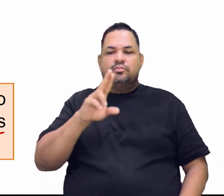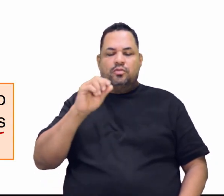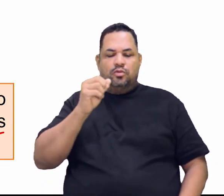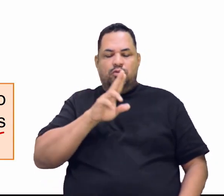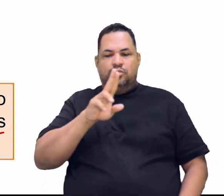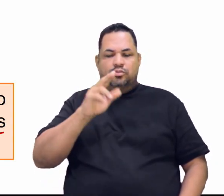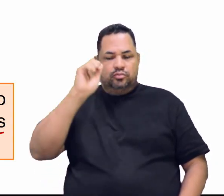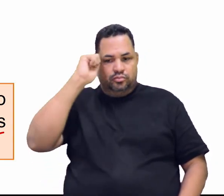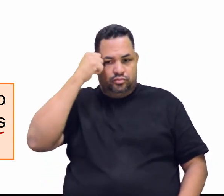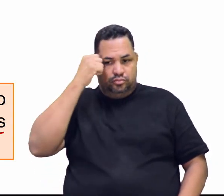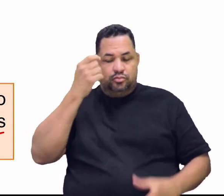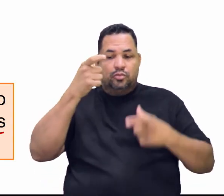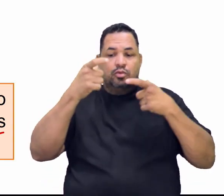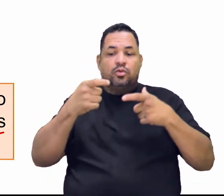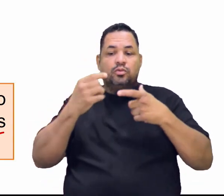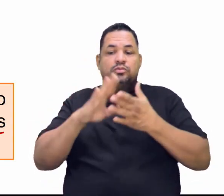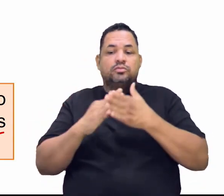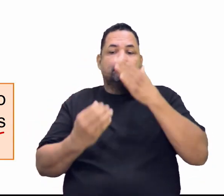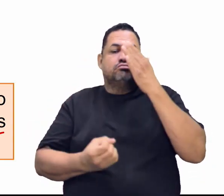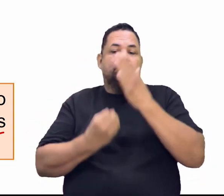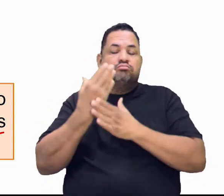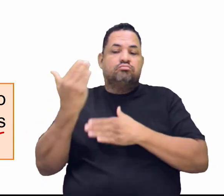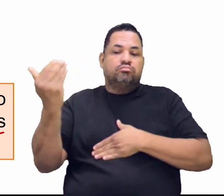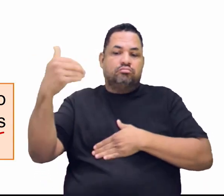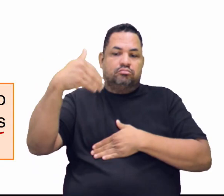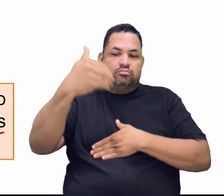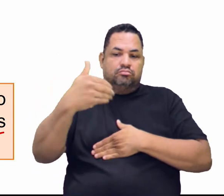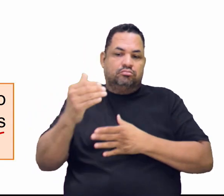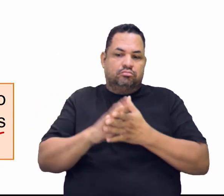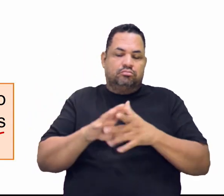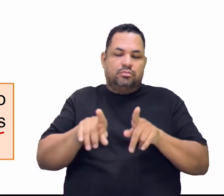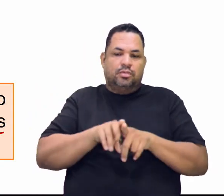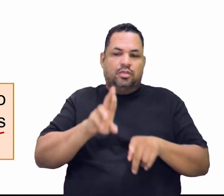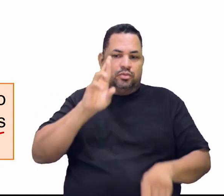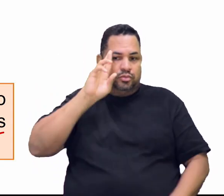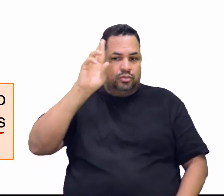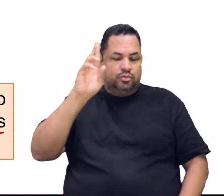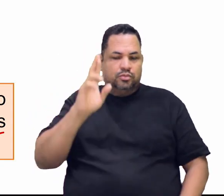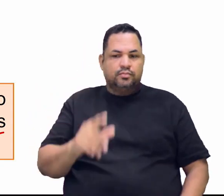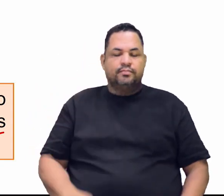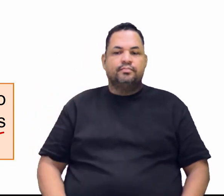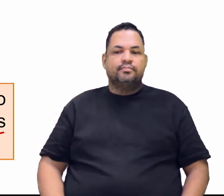negros, de onde eles vieram e o nome dos donos dele.